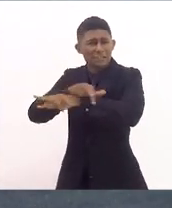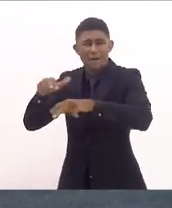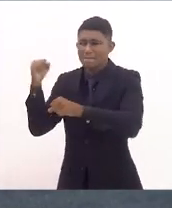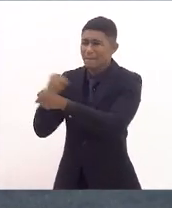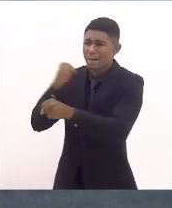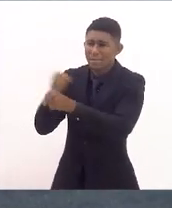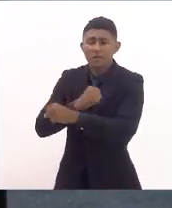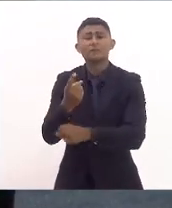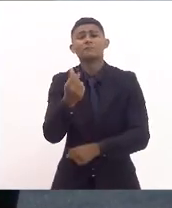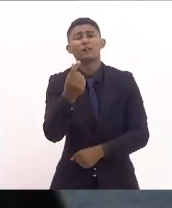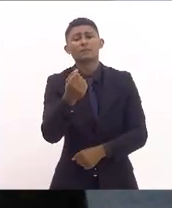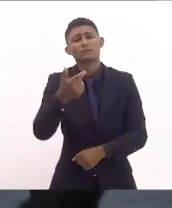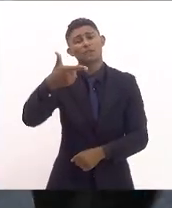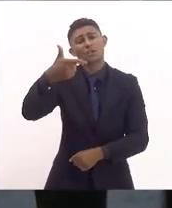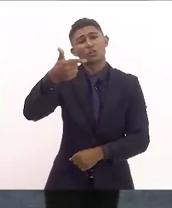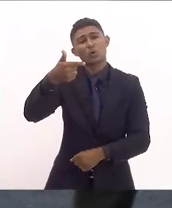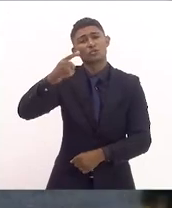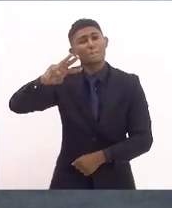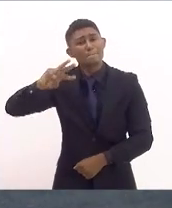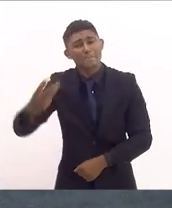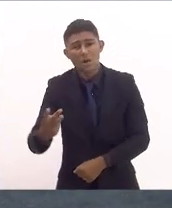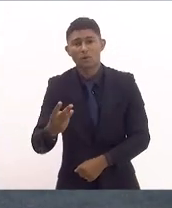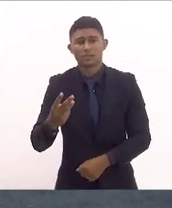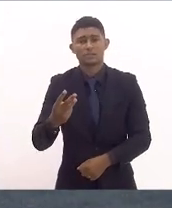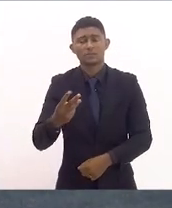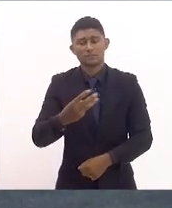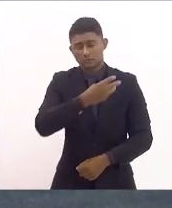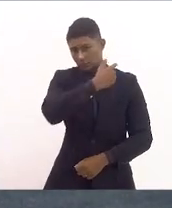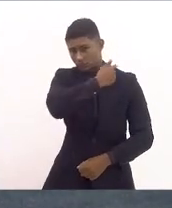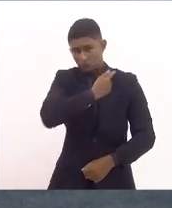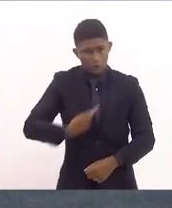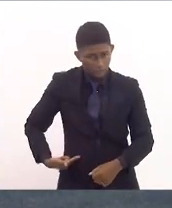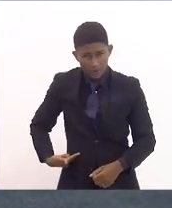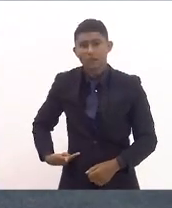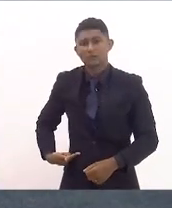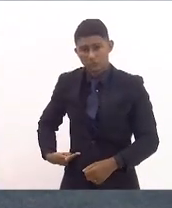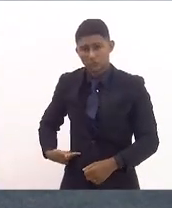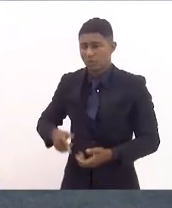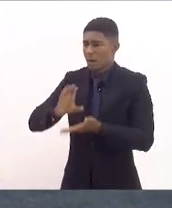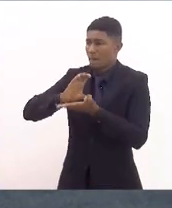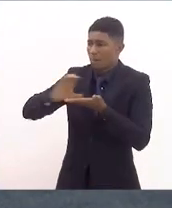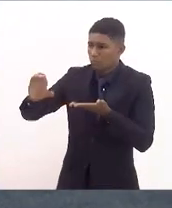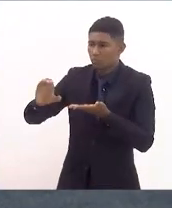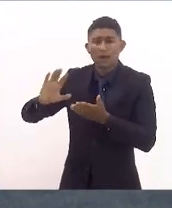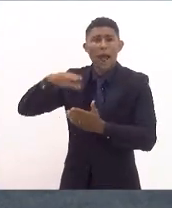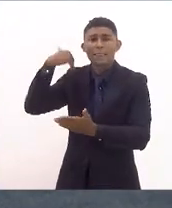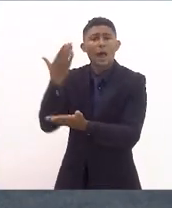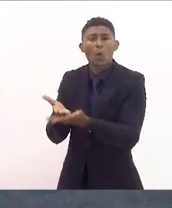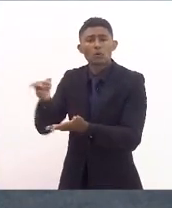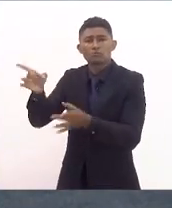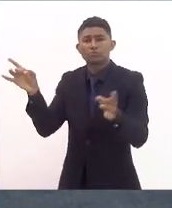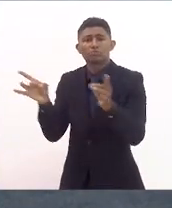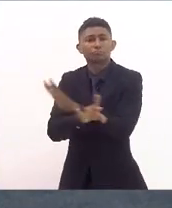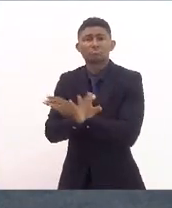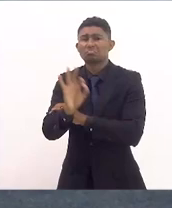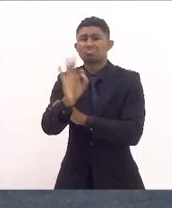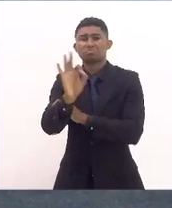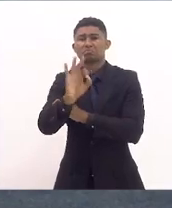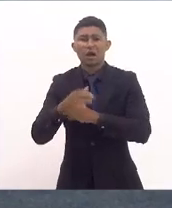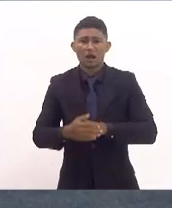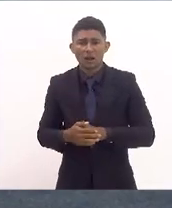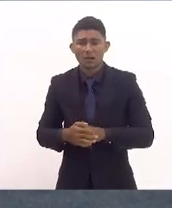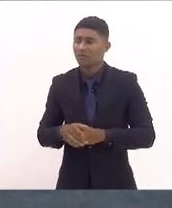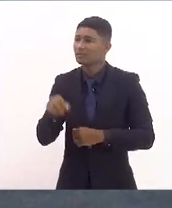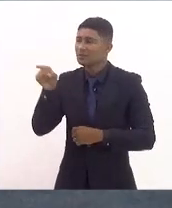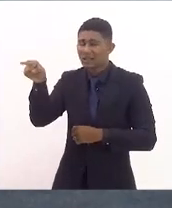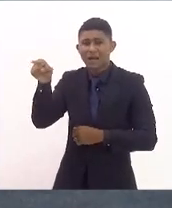para construir aquela maternidade até hoje não tem nada tem um esqueleto eu e